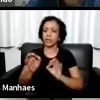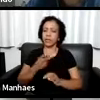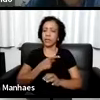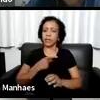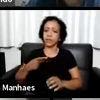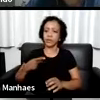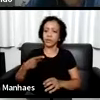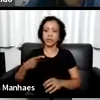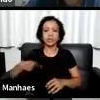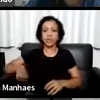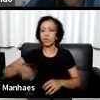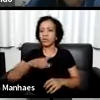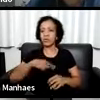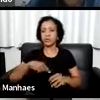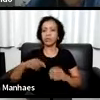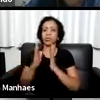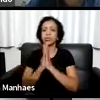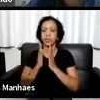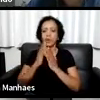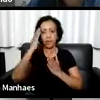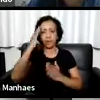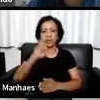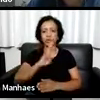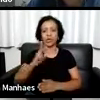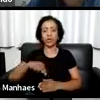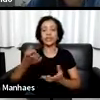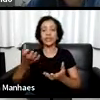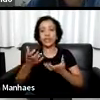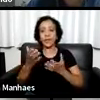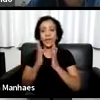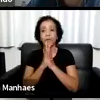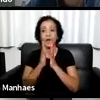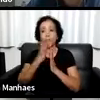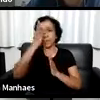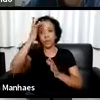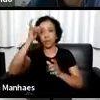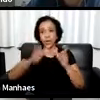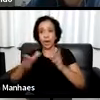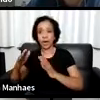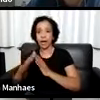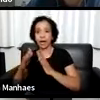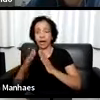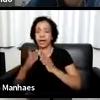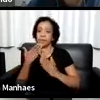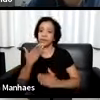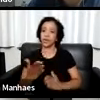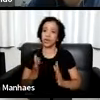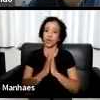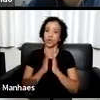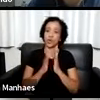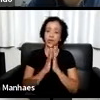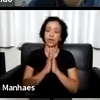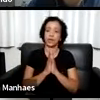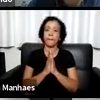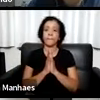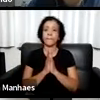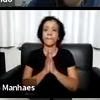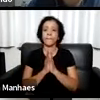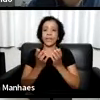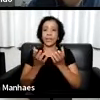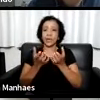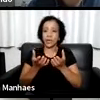entender que, no momento onde nós ficamos reclusos em nossas casas, a obra de Deus continua acontecendo.